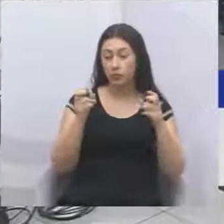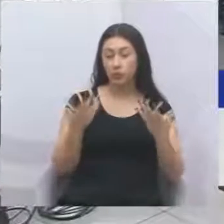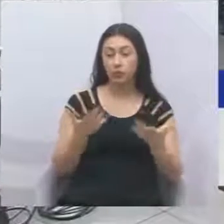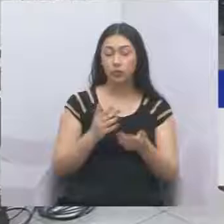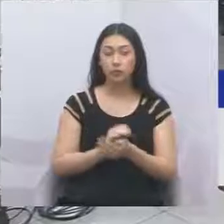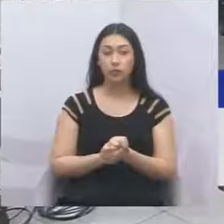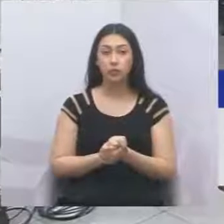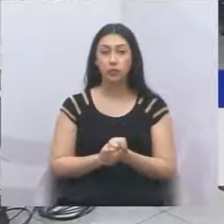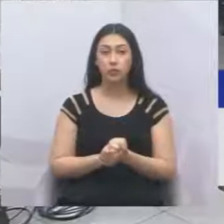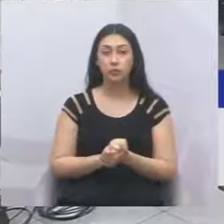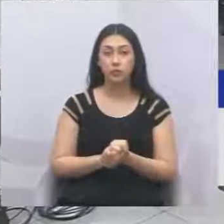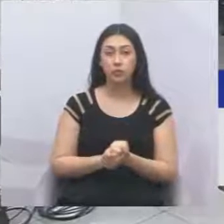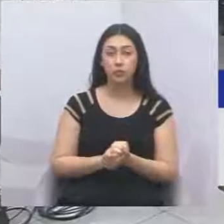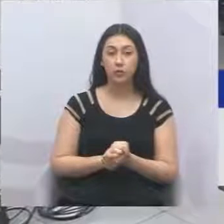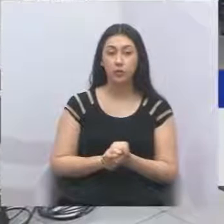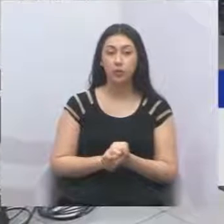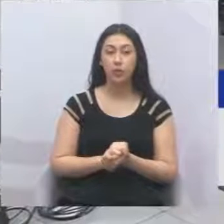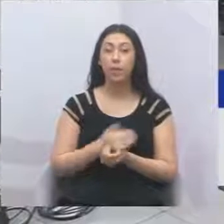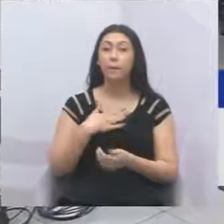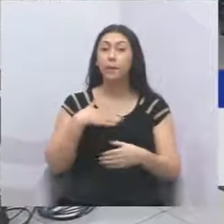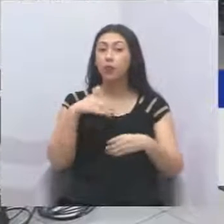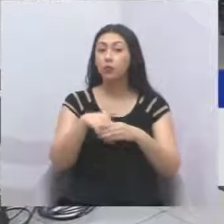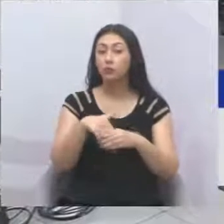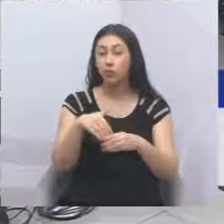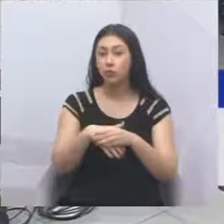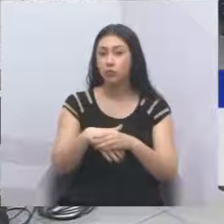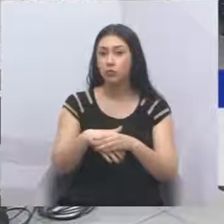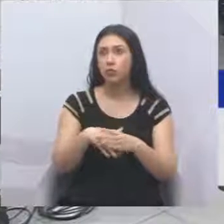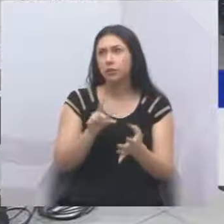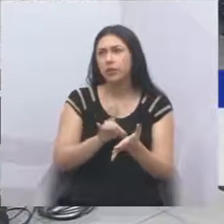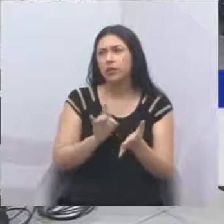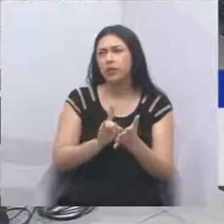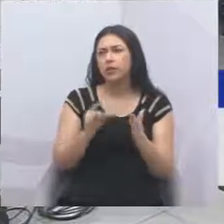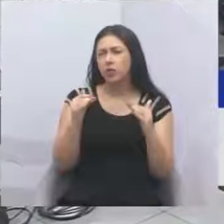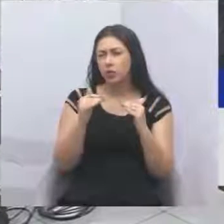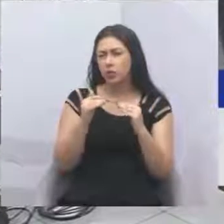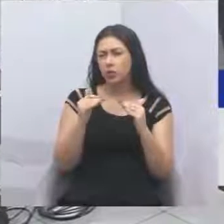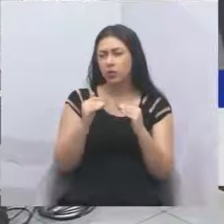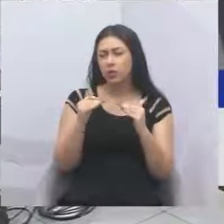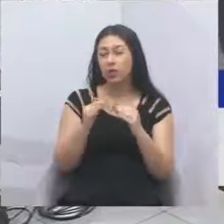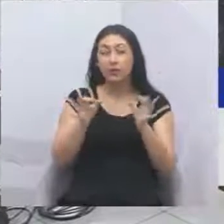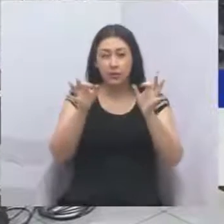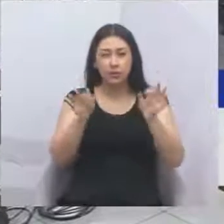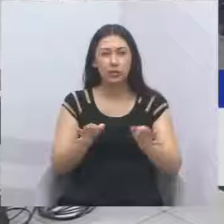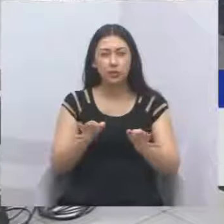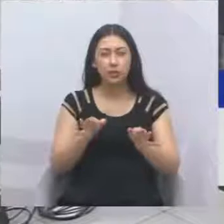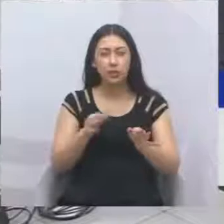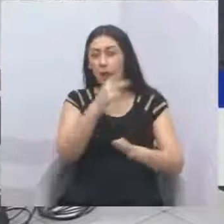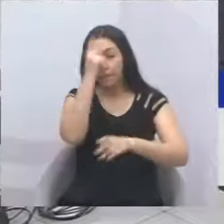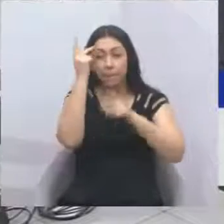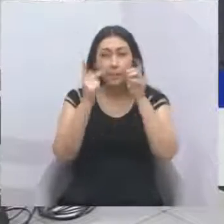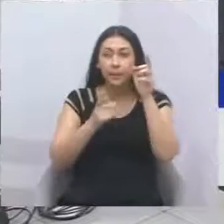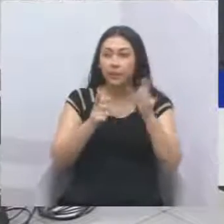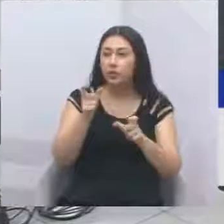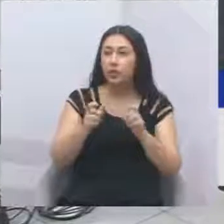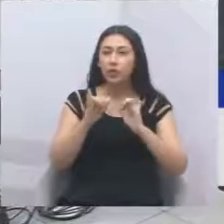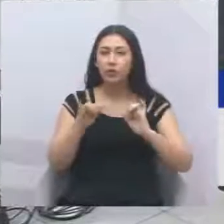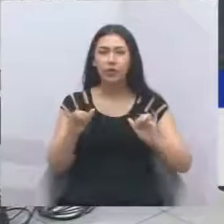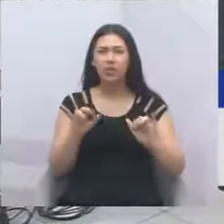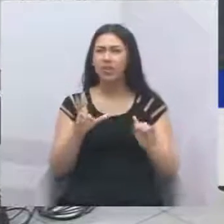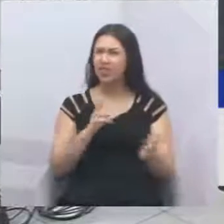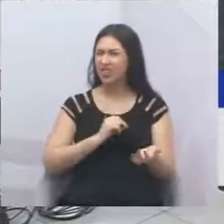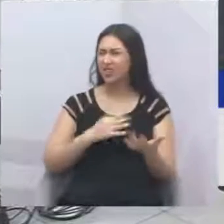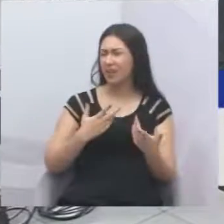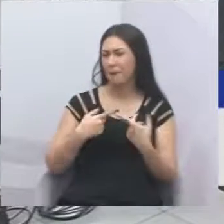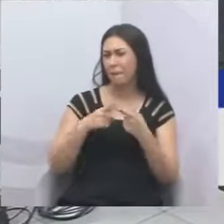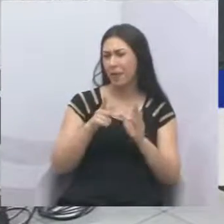projeto, sendo que o meu voto, na realidade, é favorável, e eu tenho certeza que muitas pessoas vão comentar se não teria um outro projeto mais